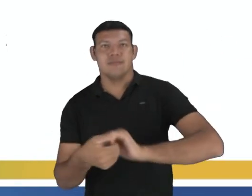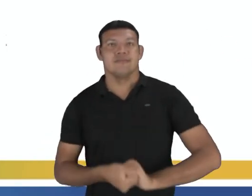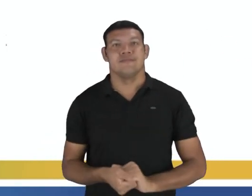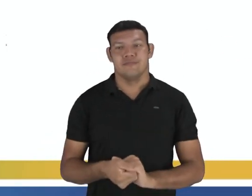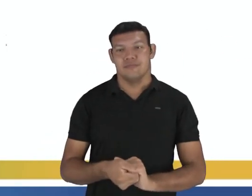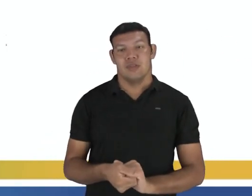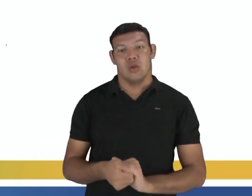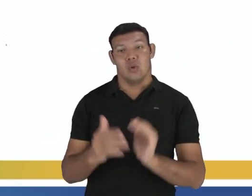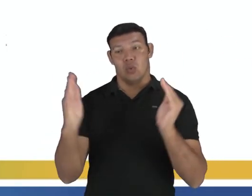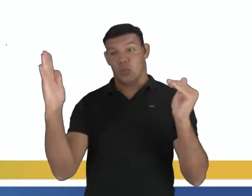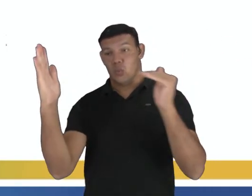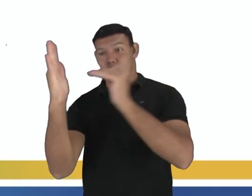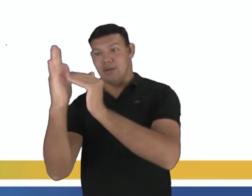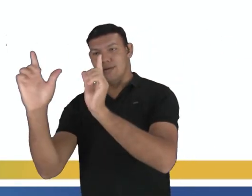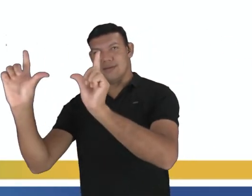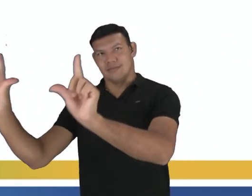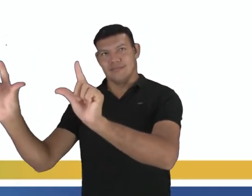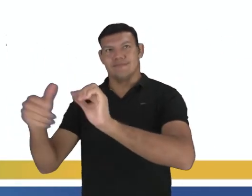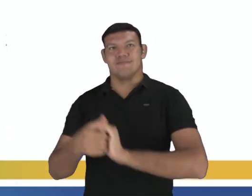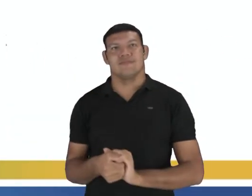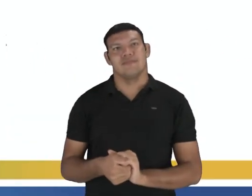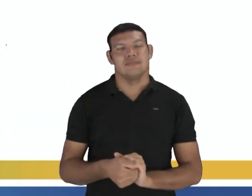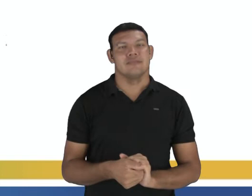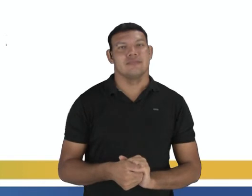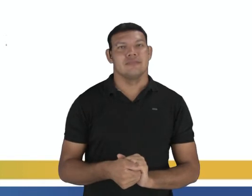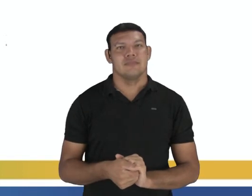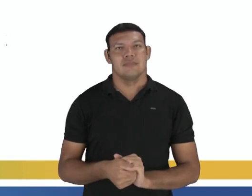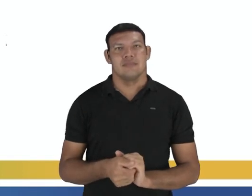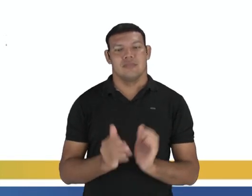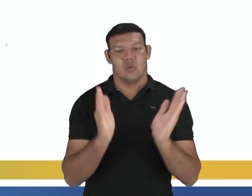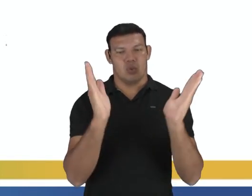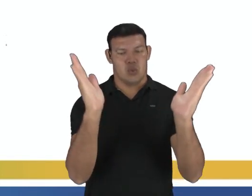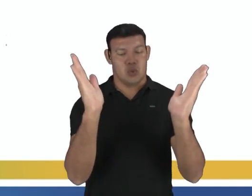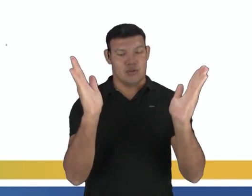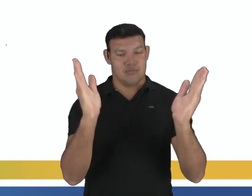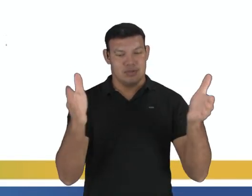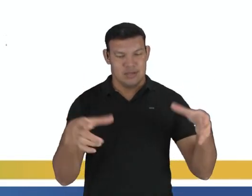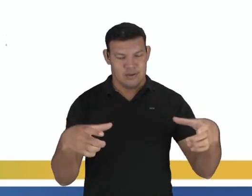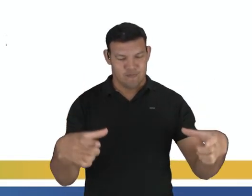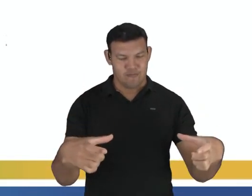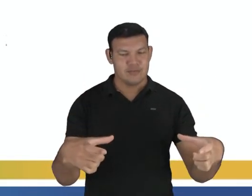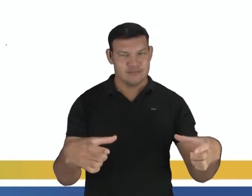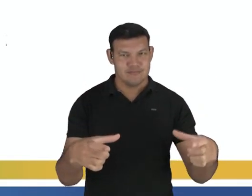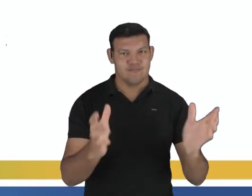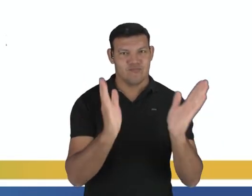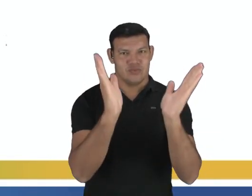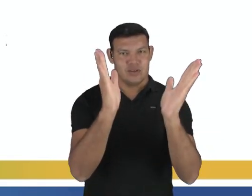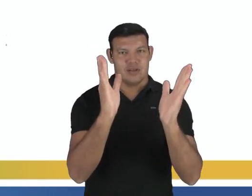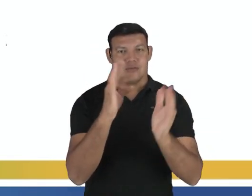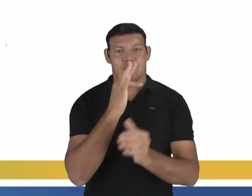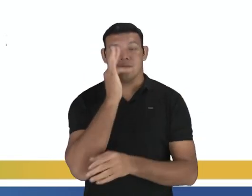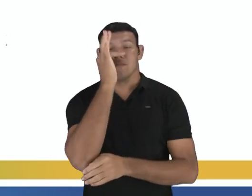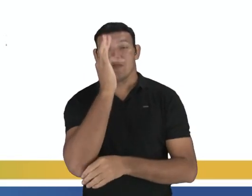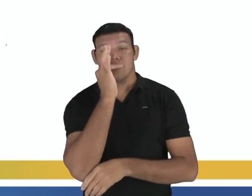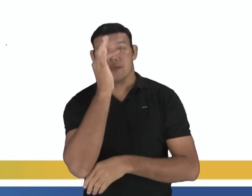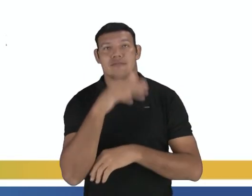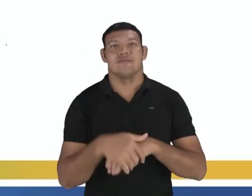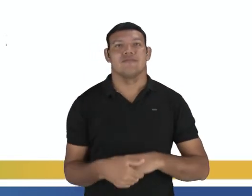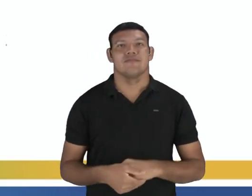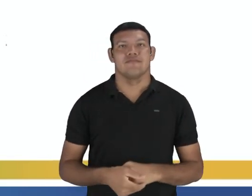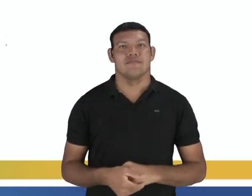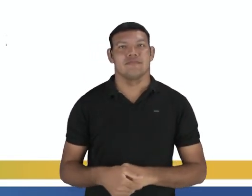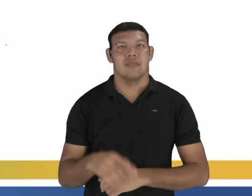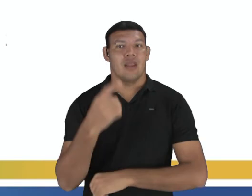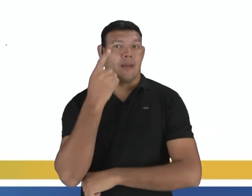E por último, ele está colocando aí a areia, né, nos recipientes dos vasinhos de plantas. E